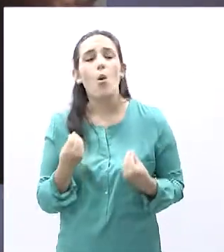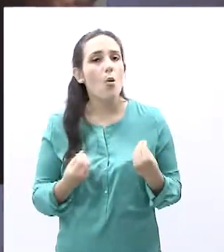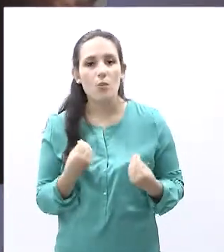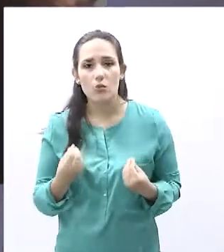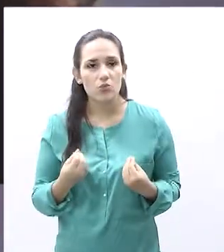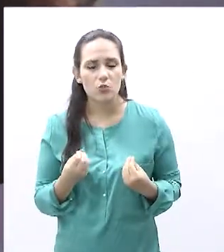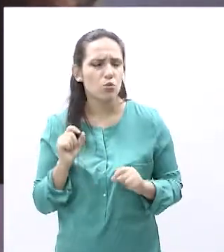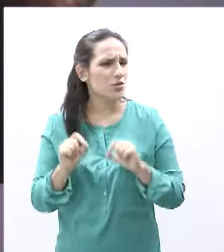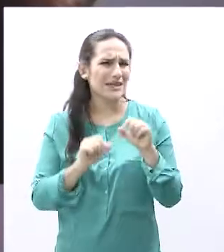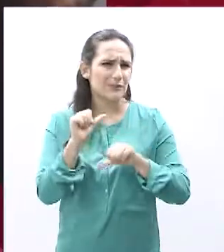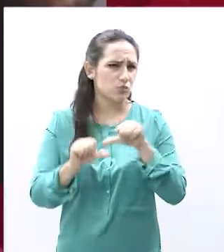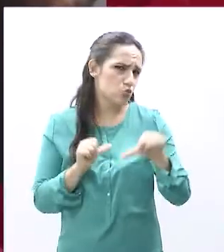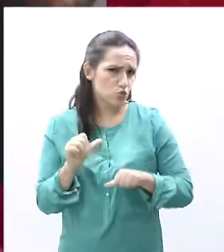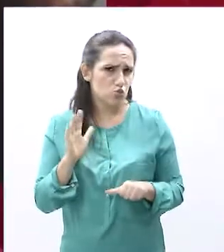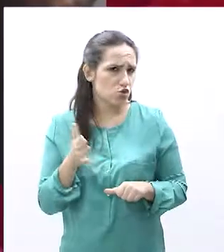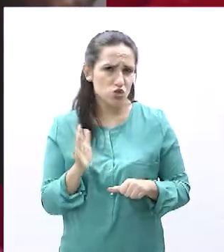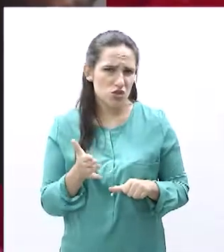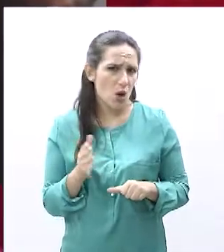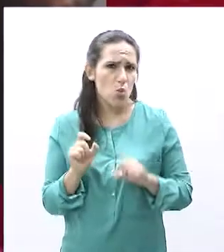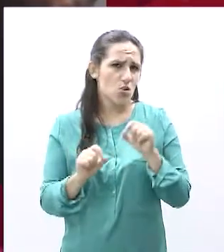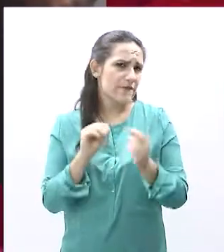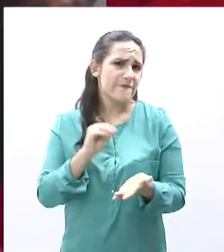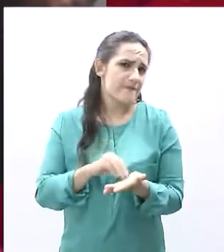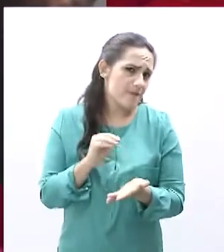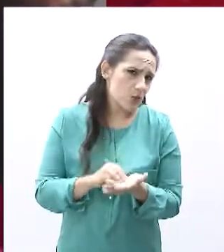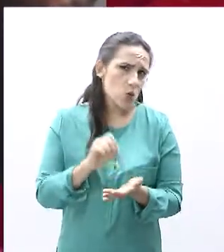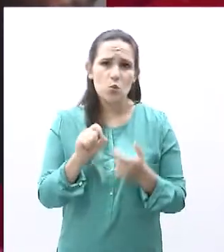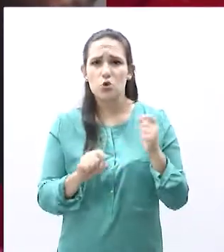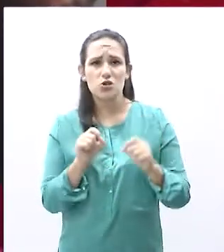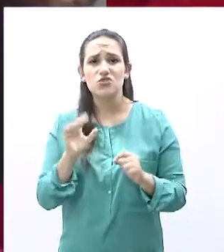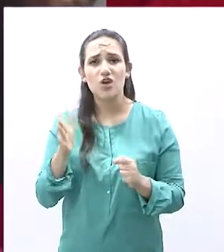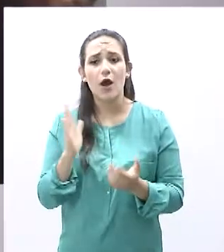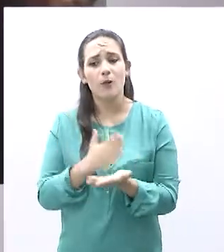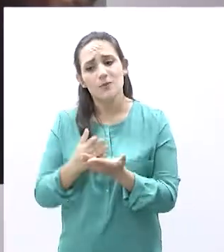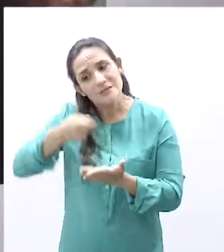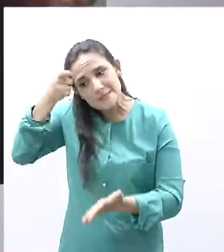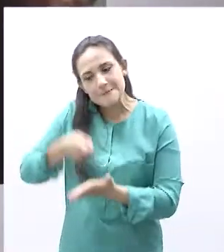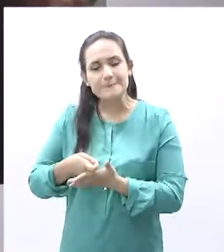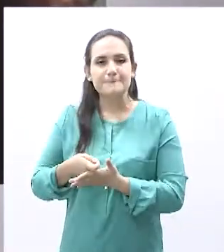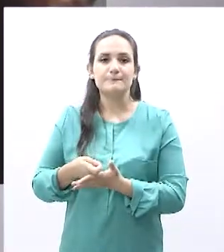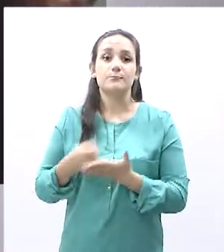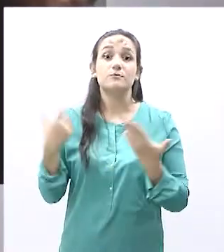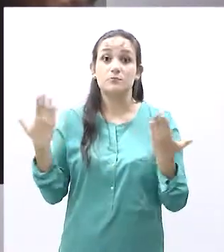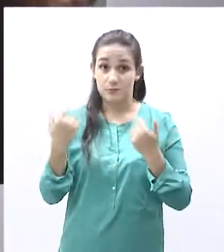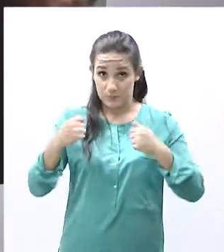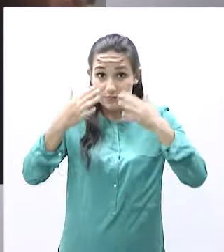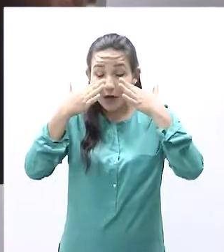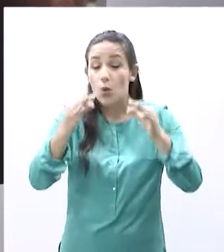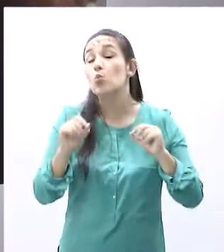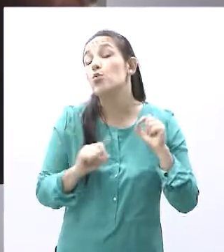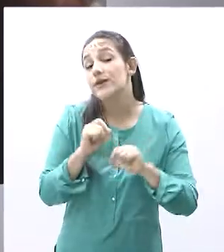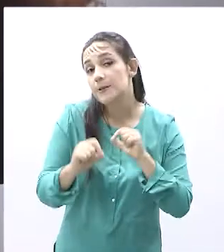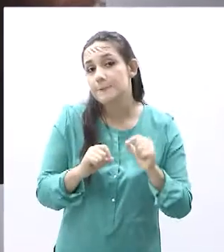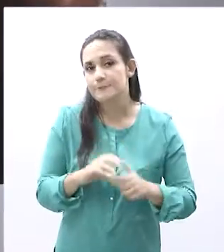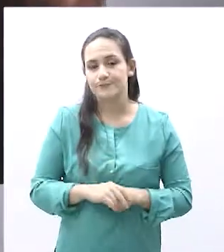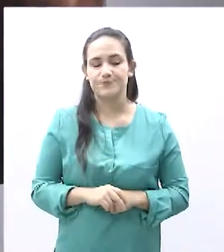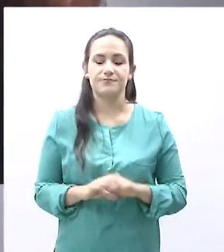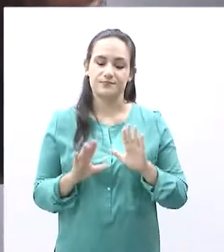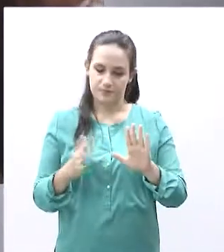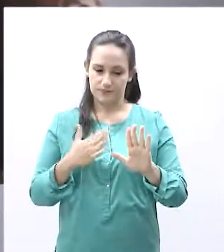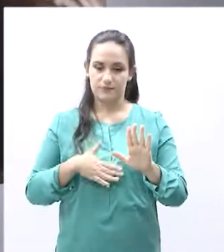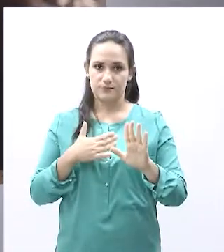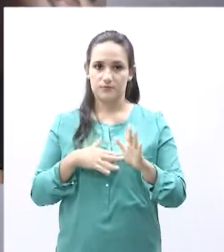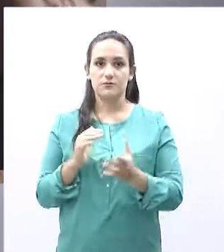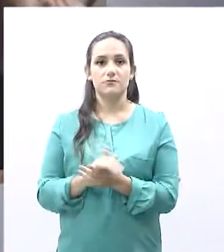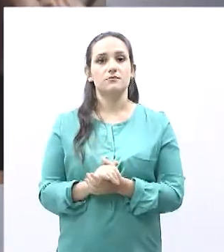processo, o que já mudou, que está vigente, que é legal que essas pessoas prestem atenção. Tá, bom, vamos